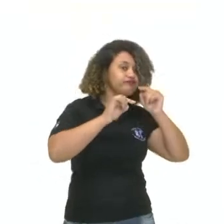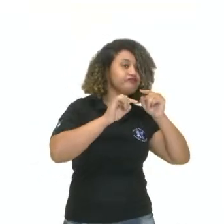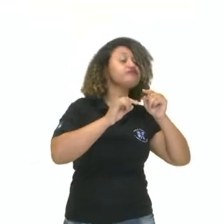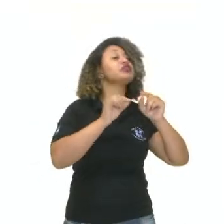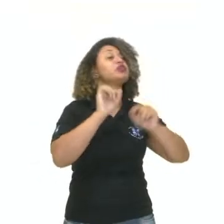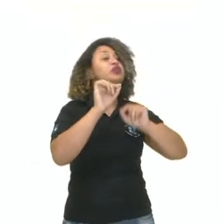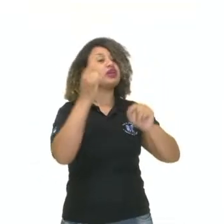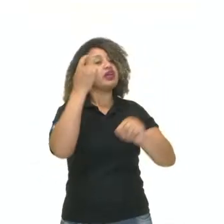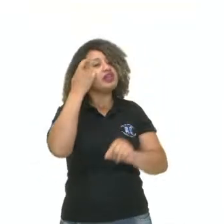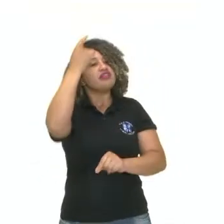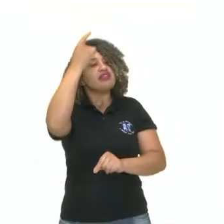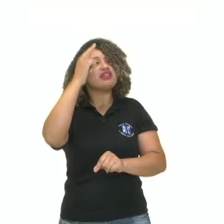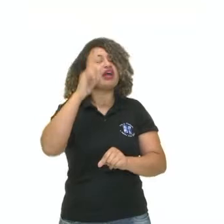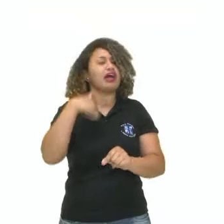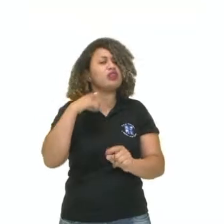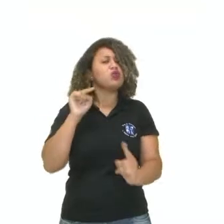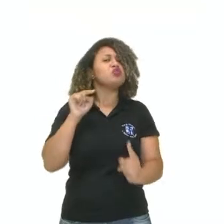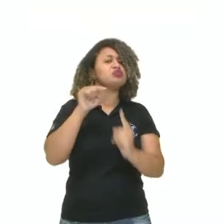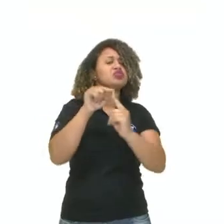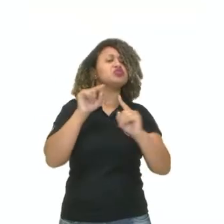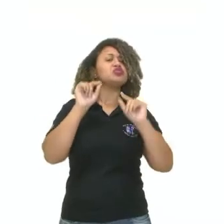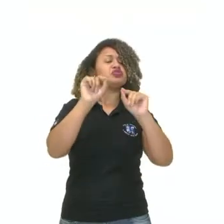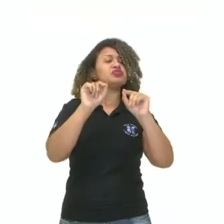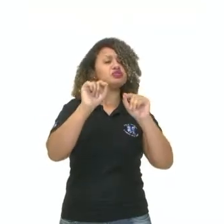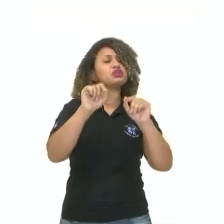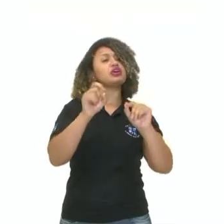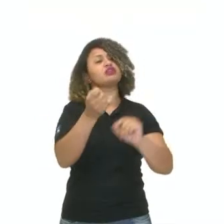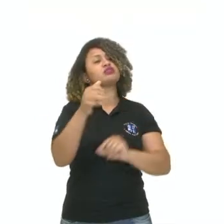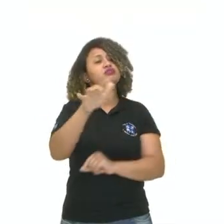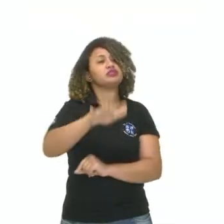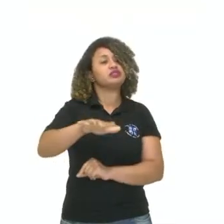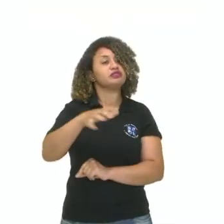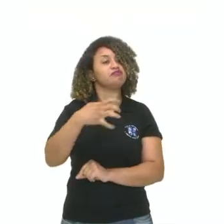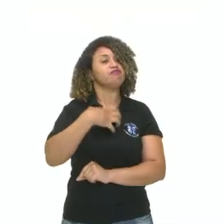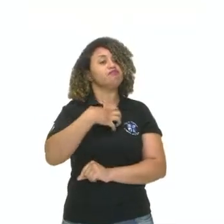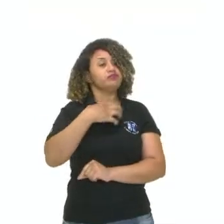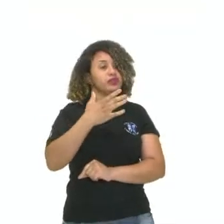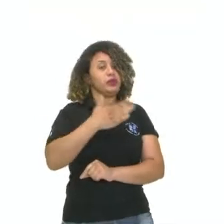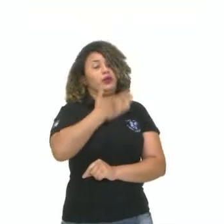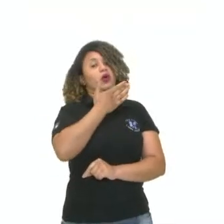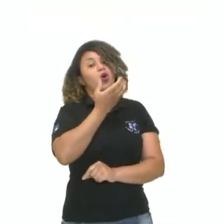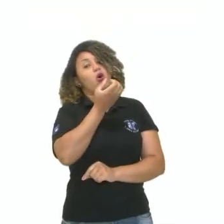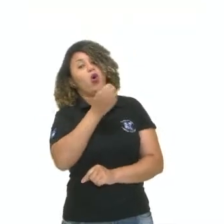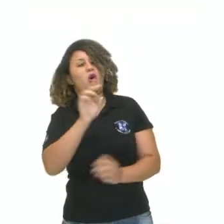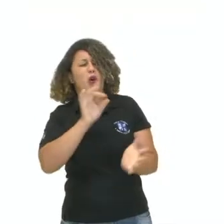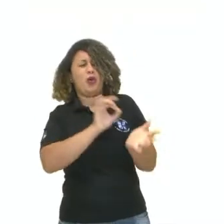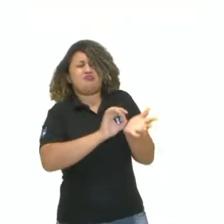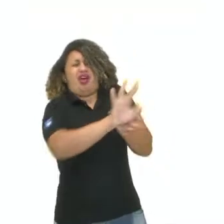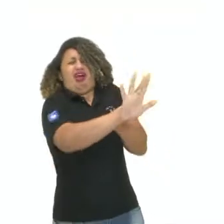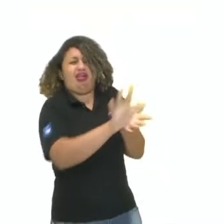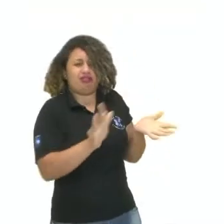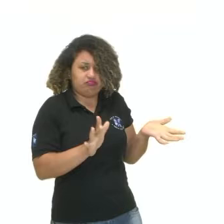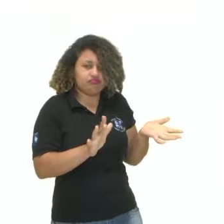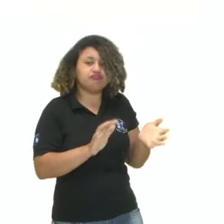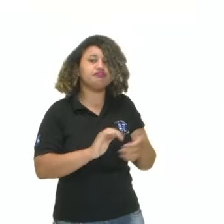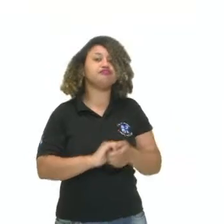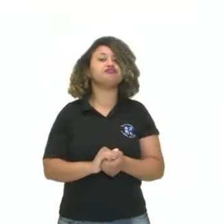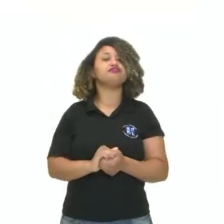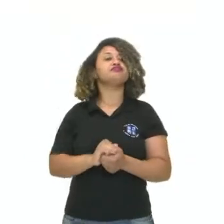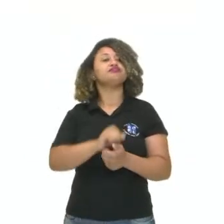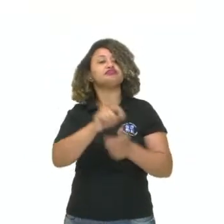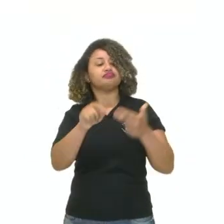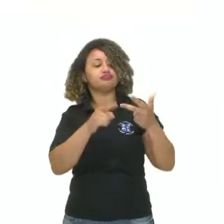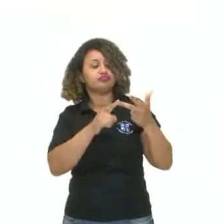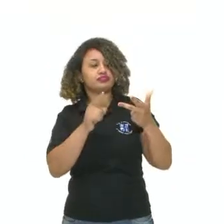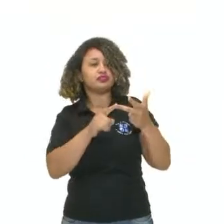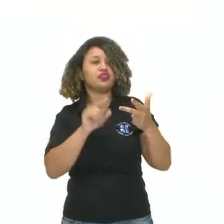são feitas para causar, em alguns casos, grande surpresa ou repulsa. 3.